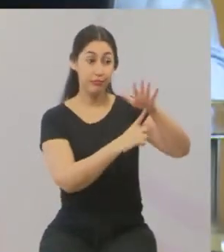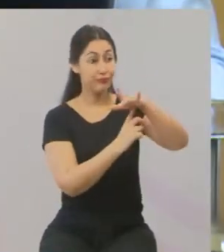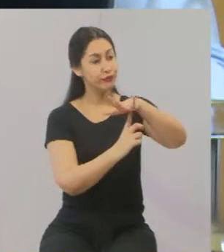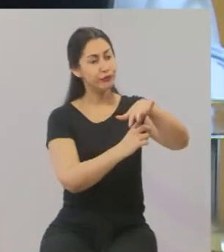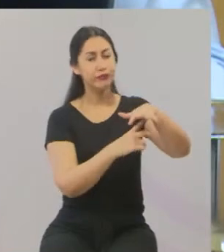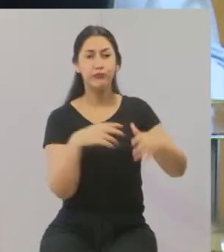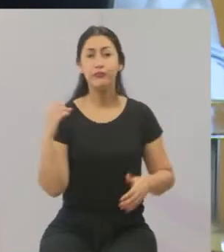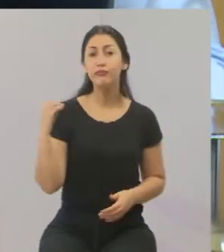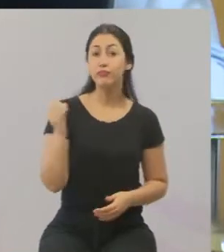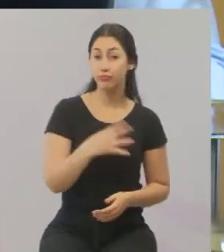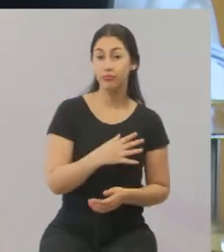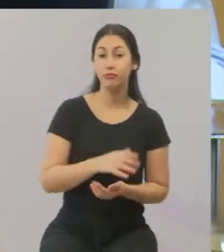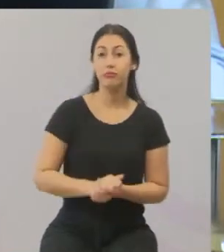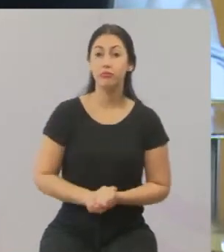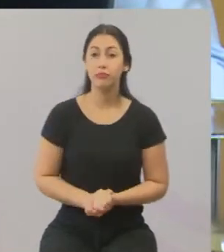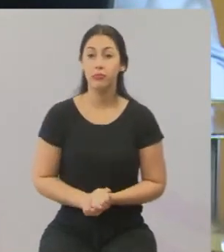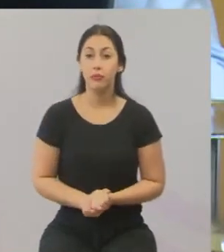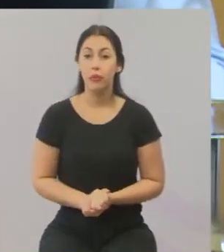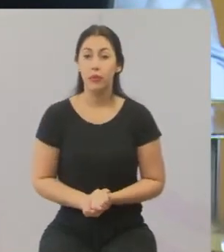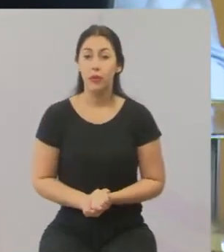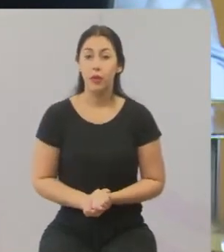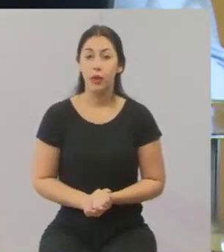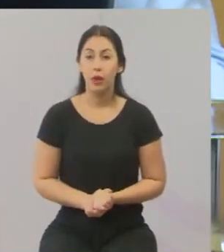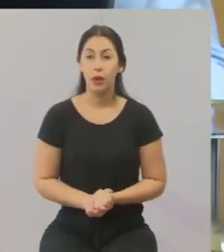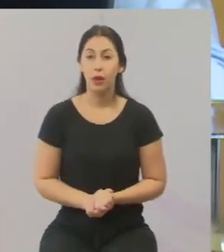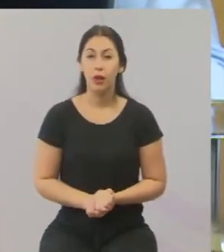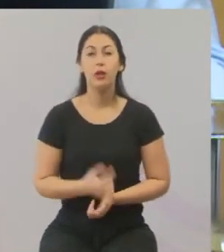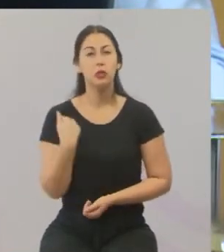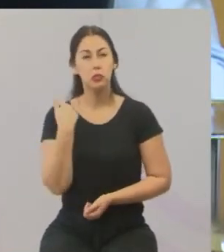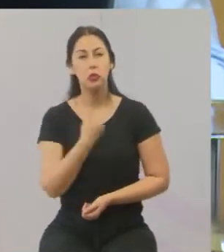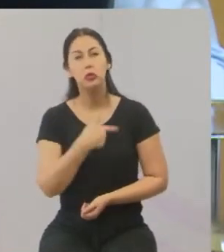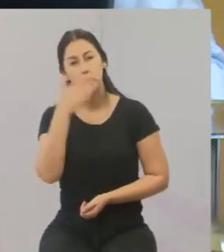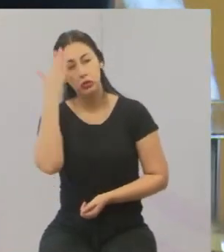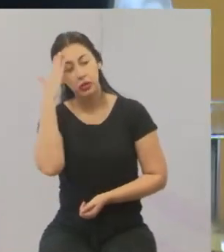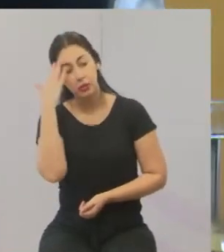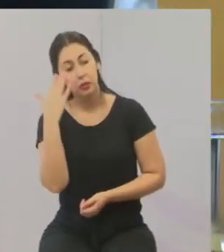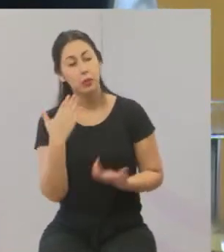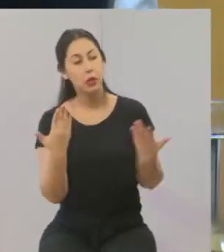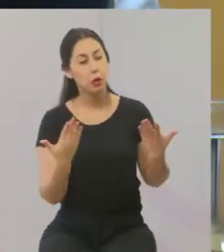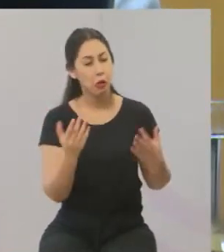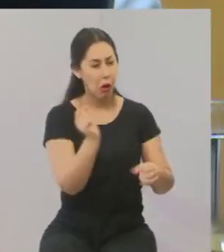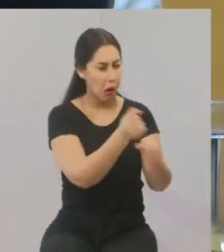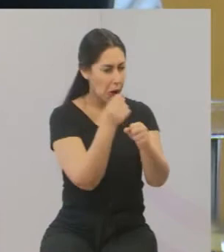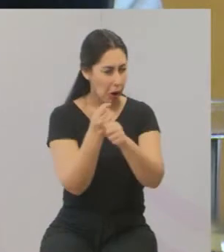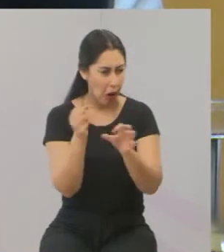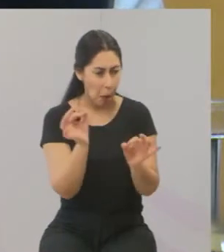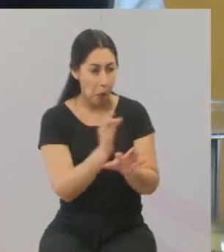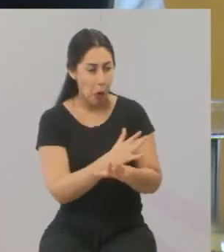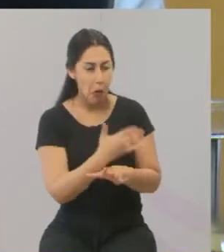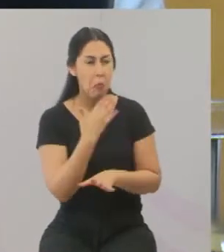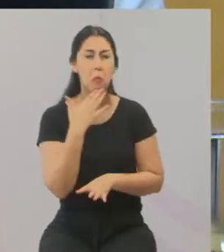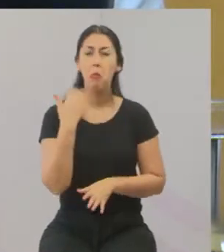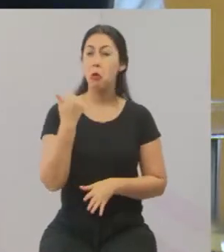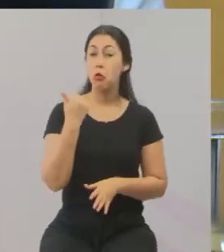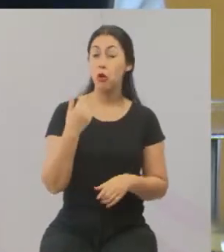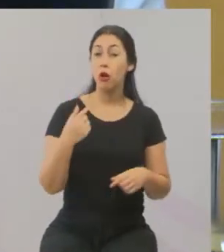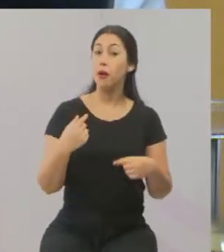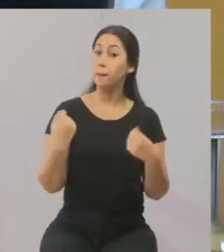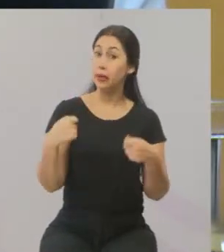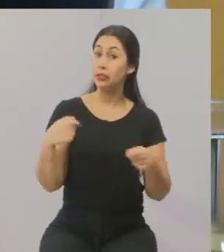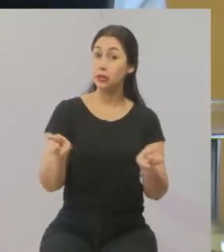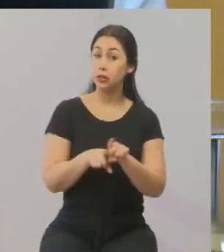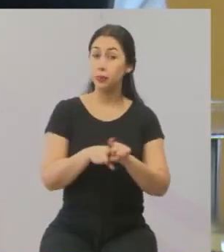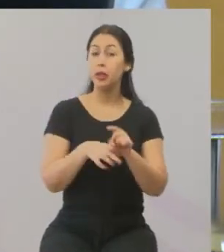famílias. E considerando que estas obras valorizarão nossas casas, mas espera-se segurança e sinalização para a acessibilidade